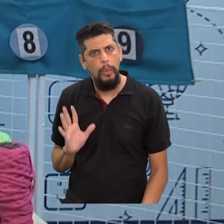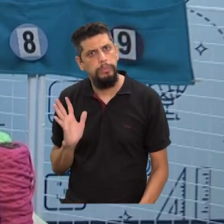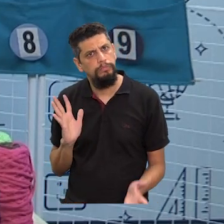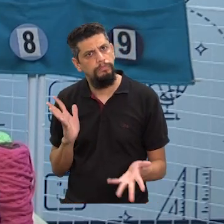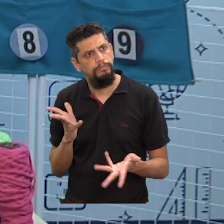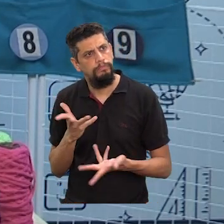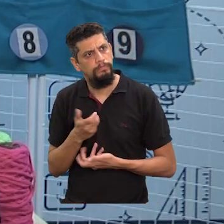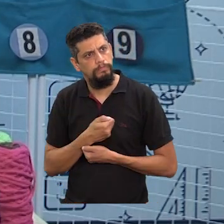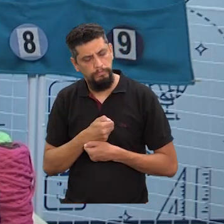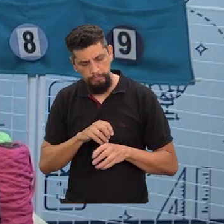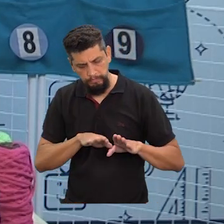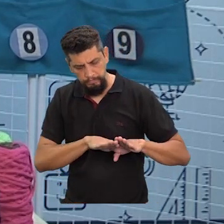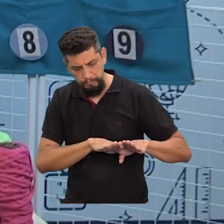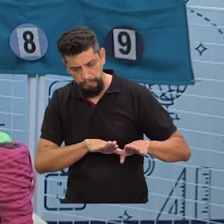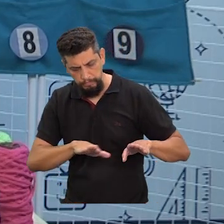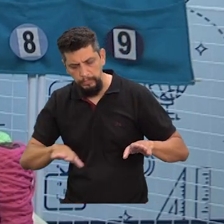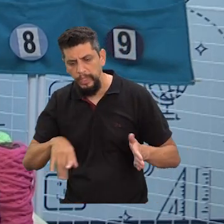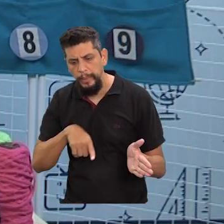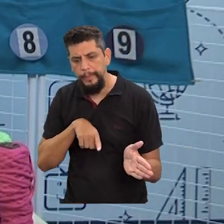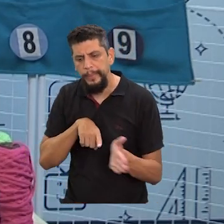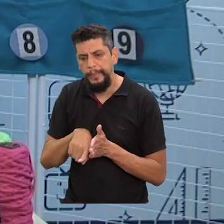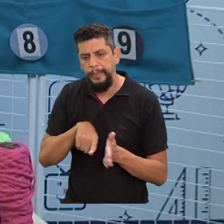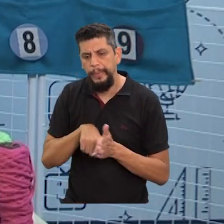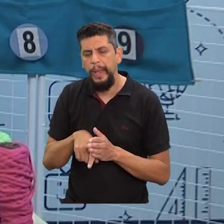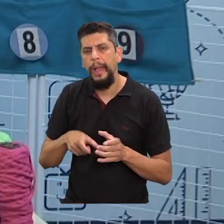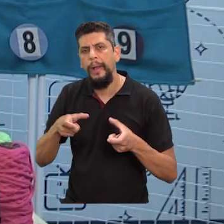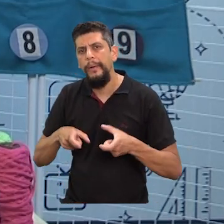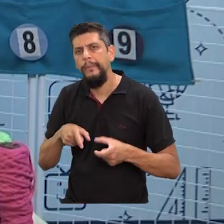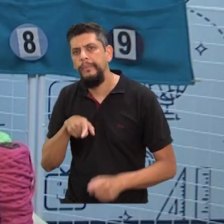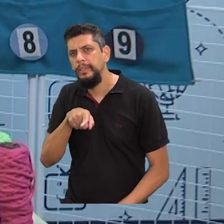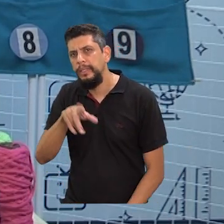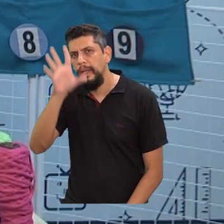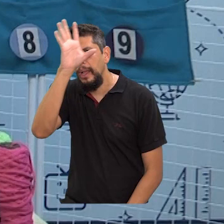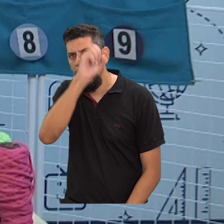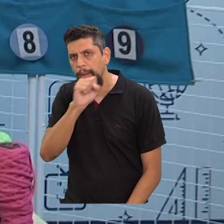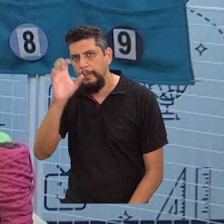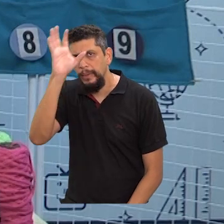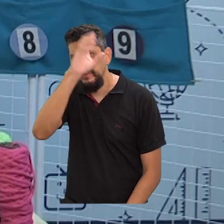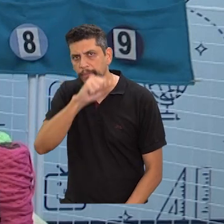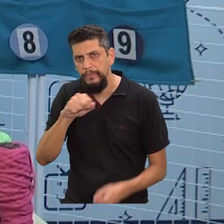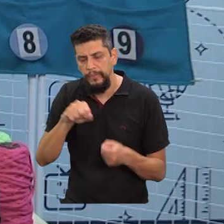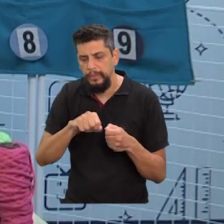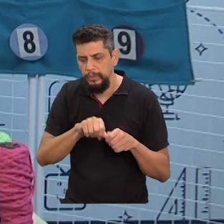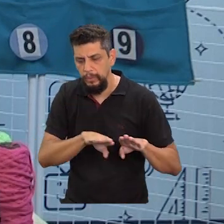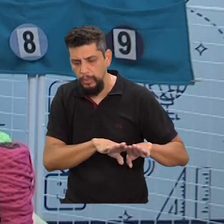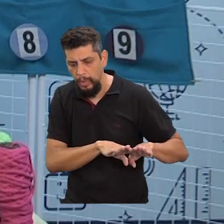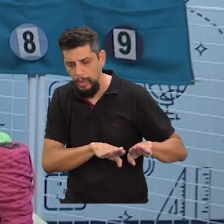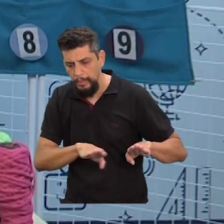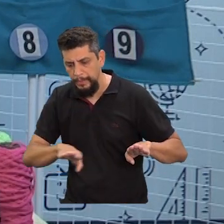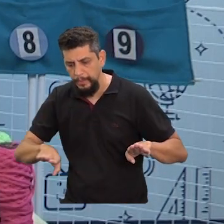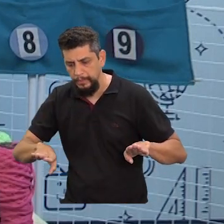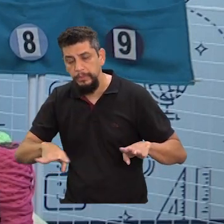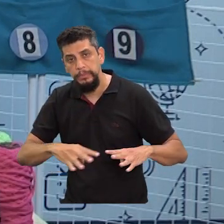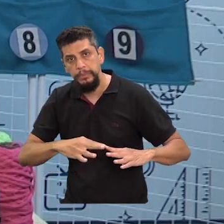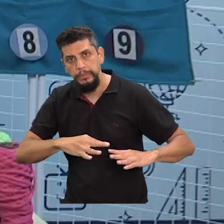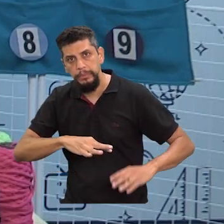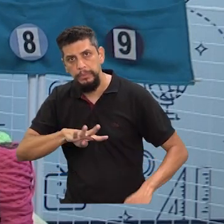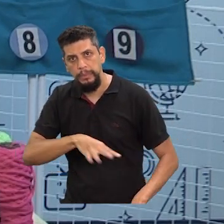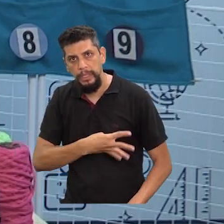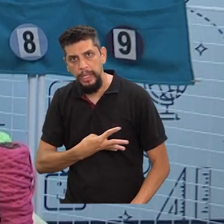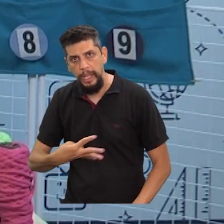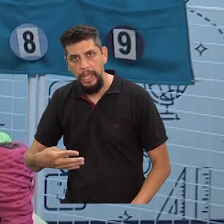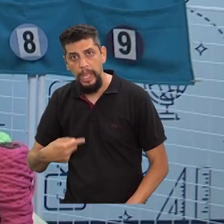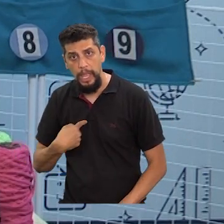ficou maravilhado com aquele tapete e perguntou: "Aonde você aprendeu a tecer dessa forma?" Aracne então